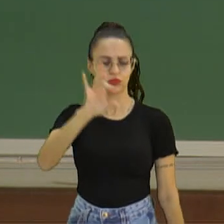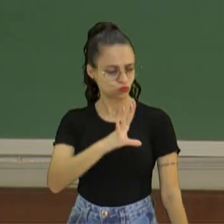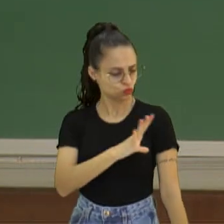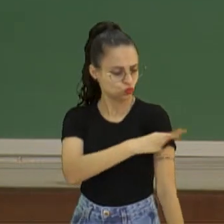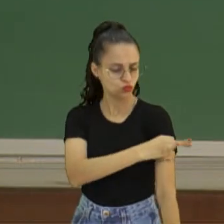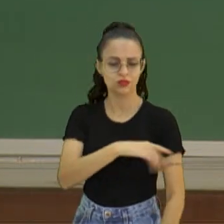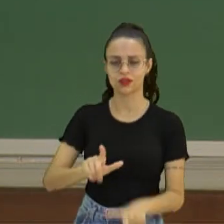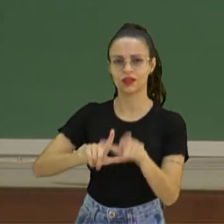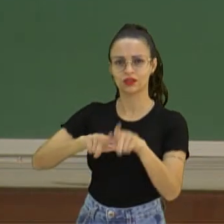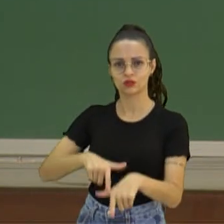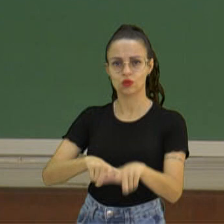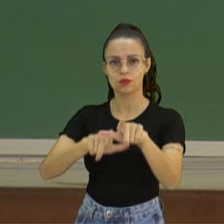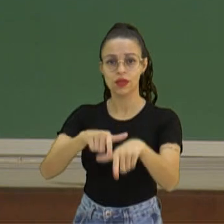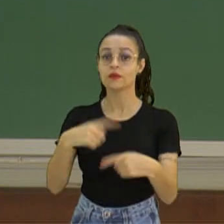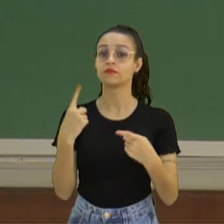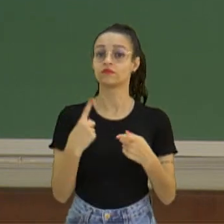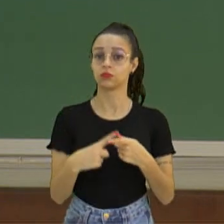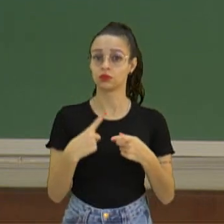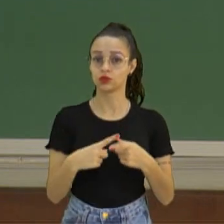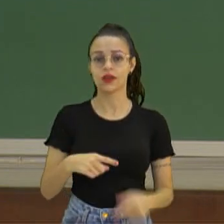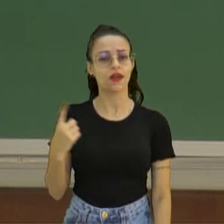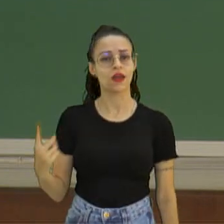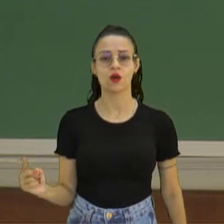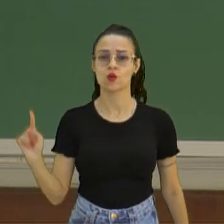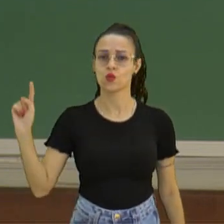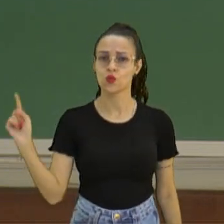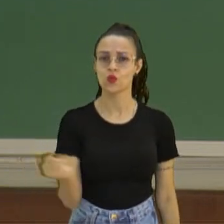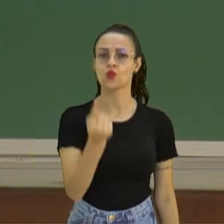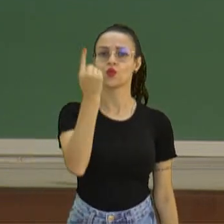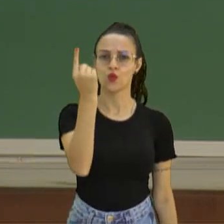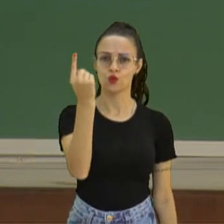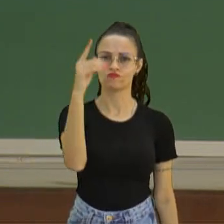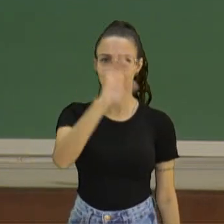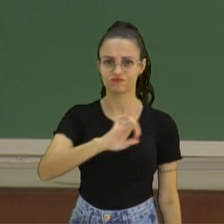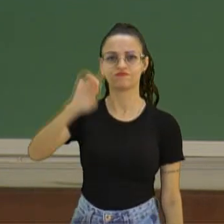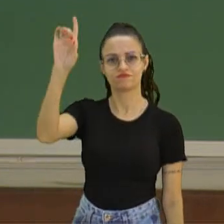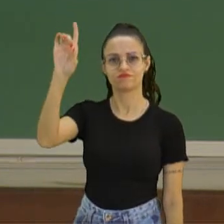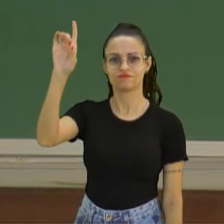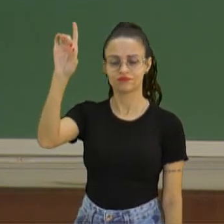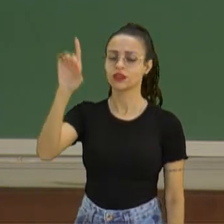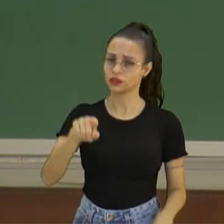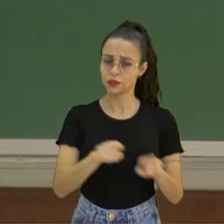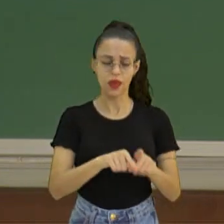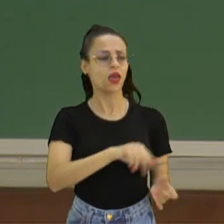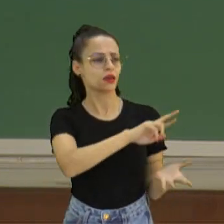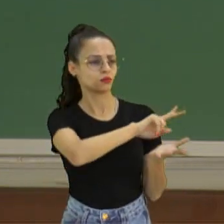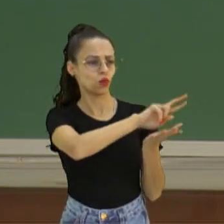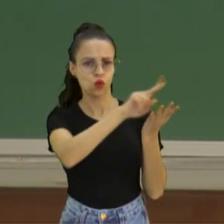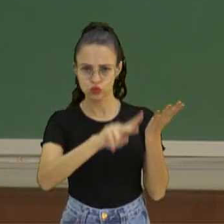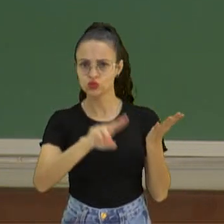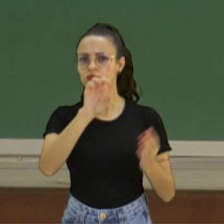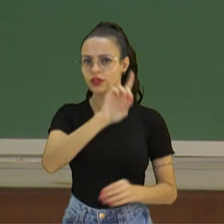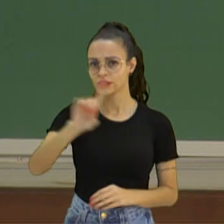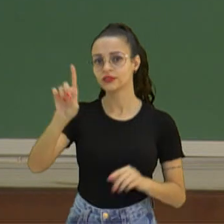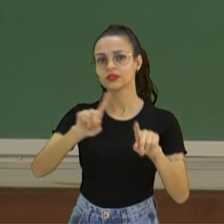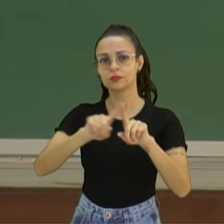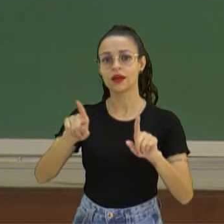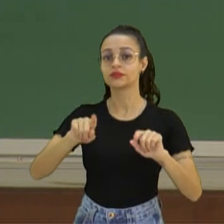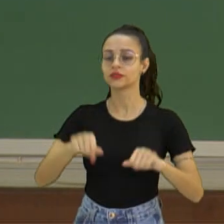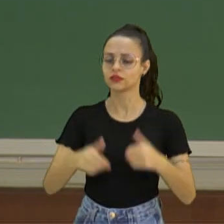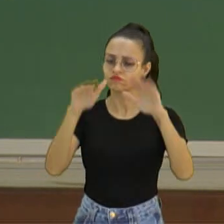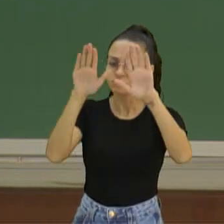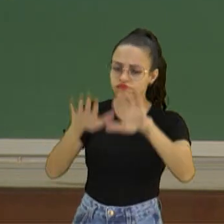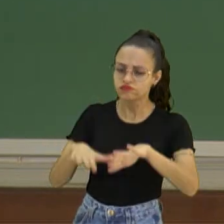contas eles acreditam então que é um só Deus é inclusive se veem como mundo tem esses apesar do culto aos